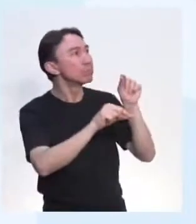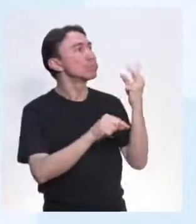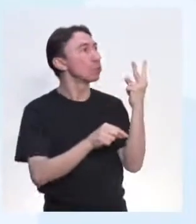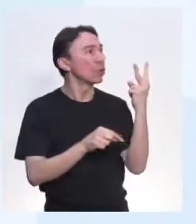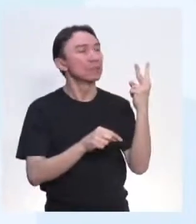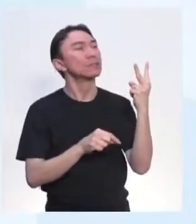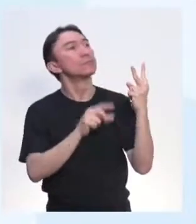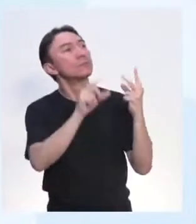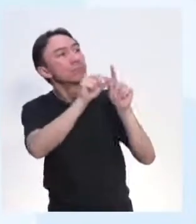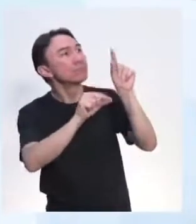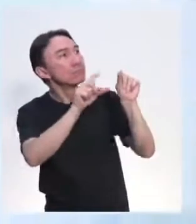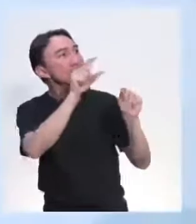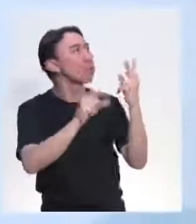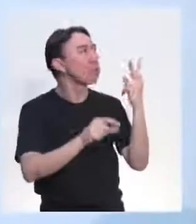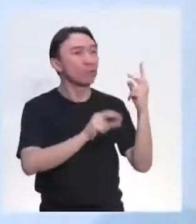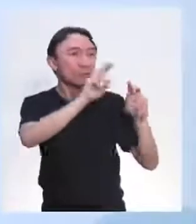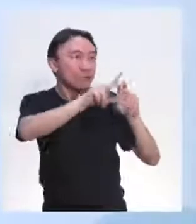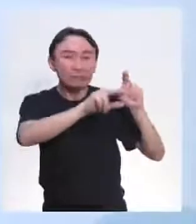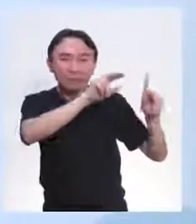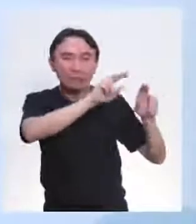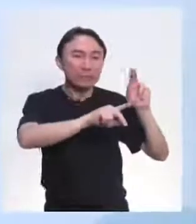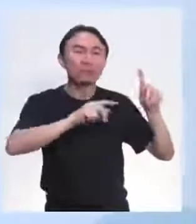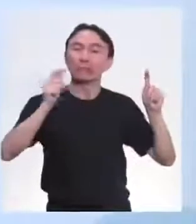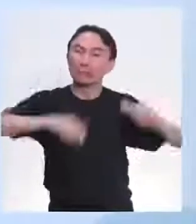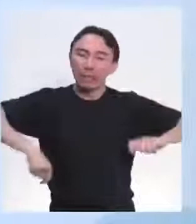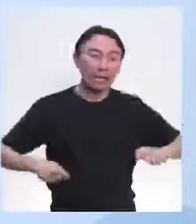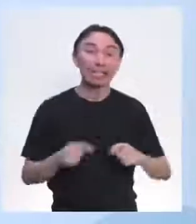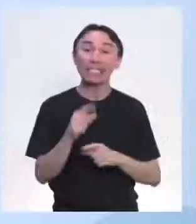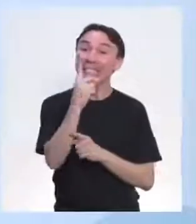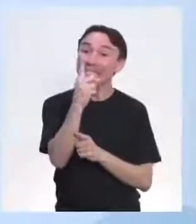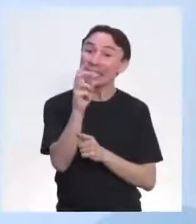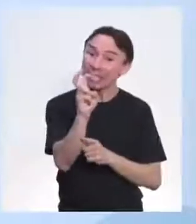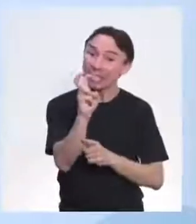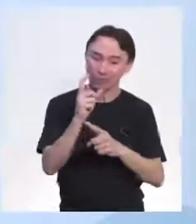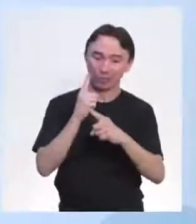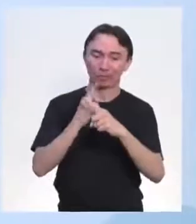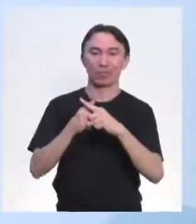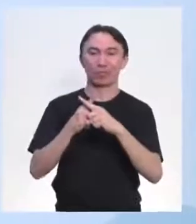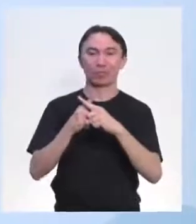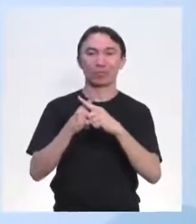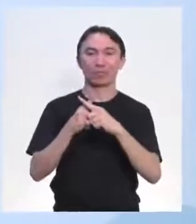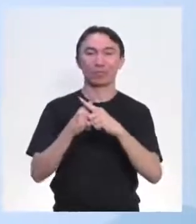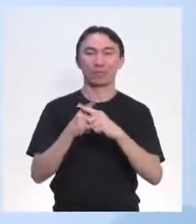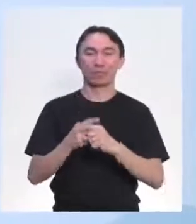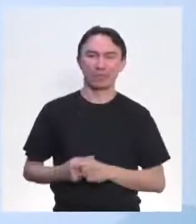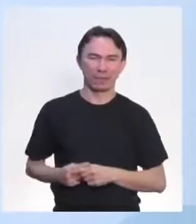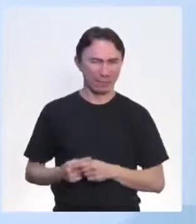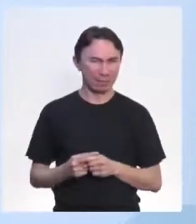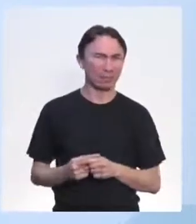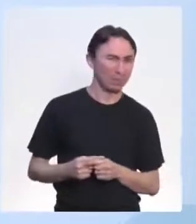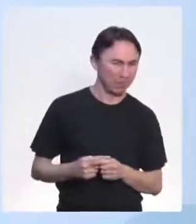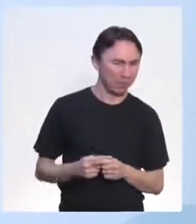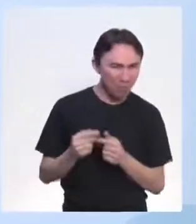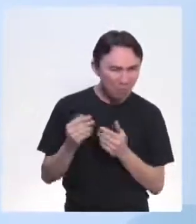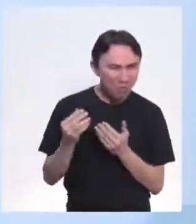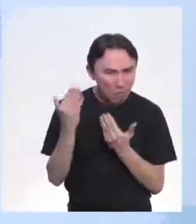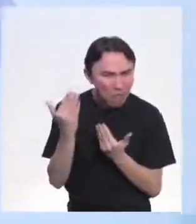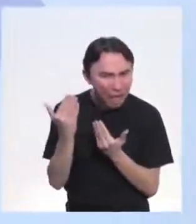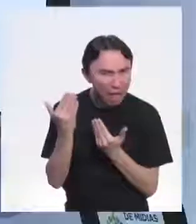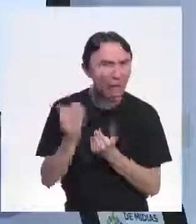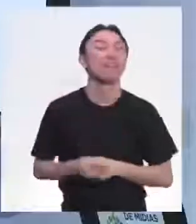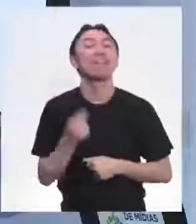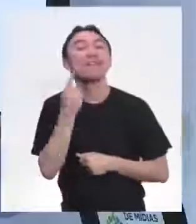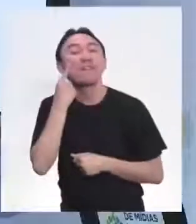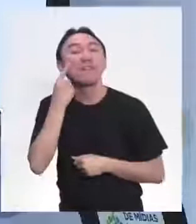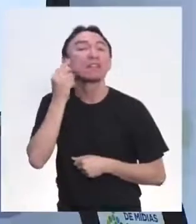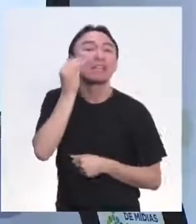oferece. Agora você fala assim, professora, duvido. Ah, duvida? Então, vamos testar, certo? Vou